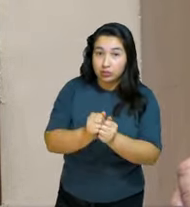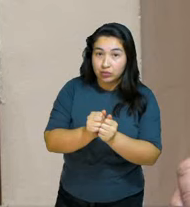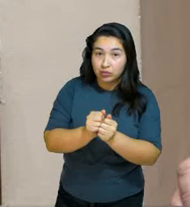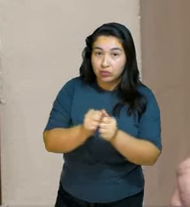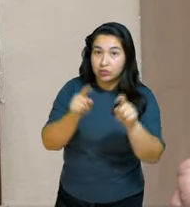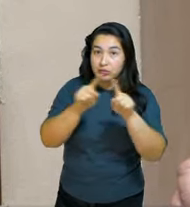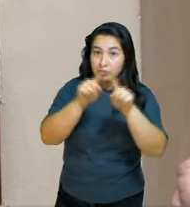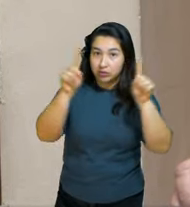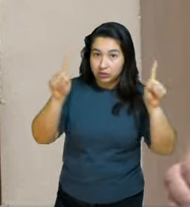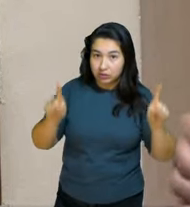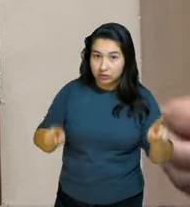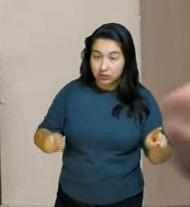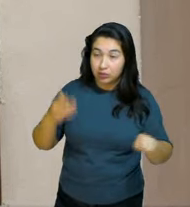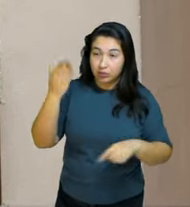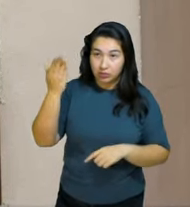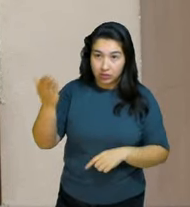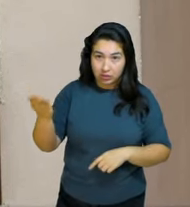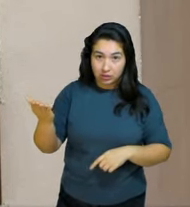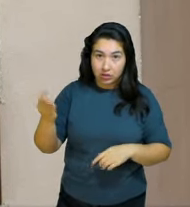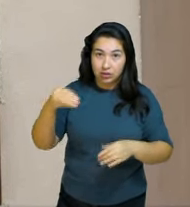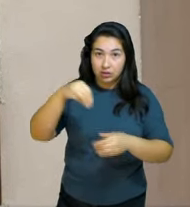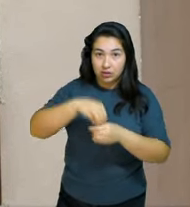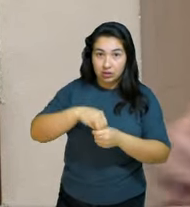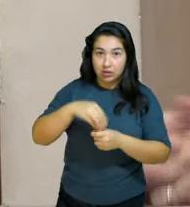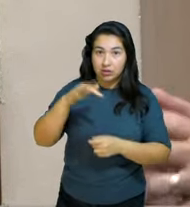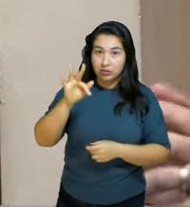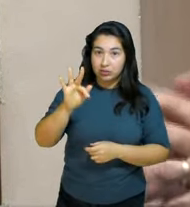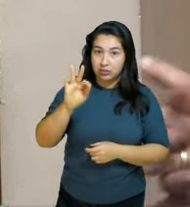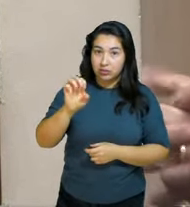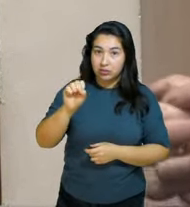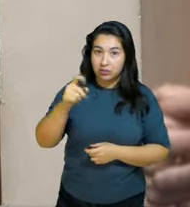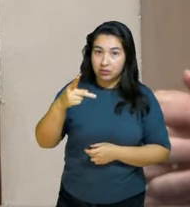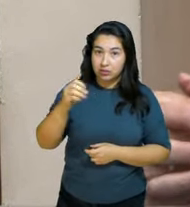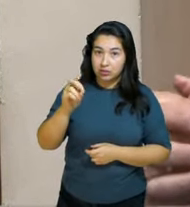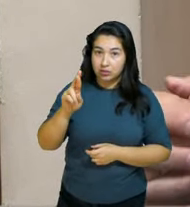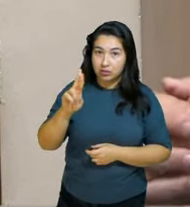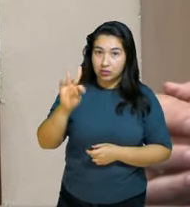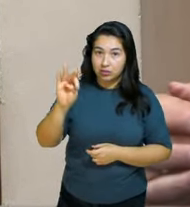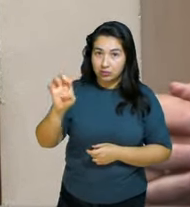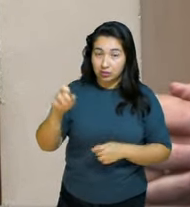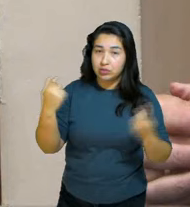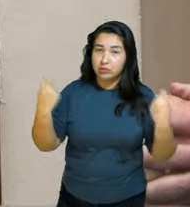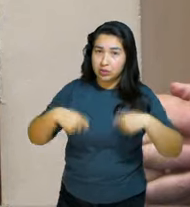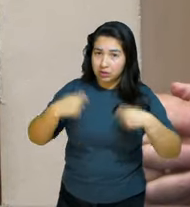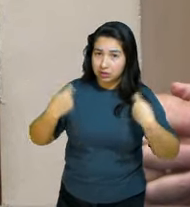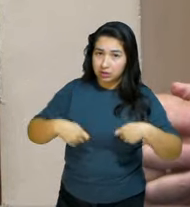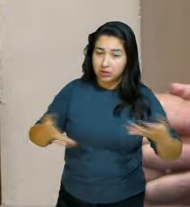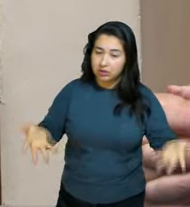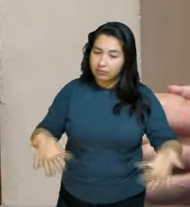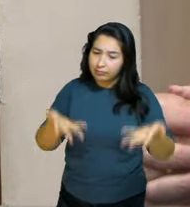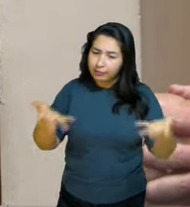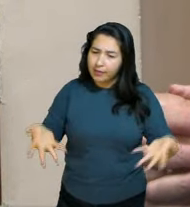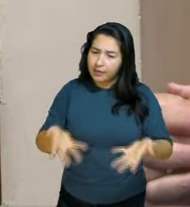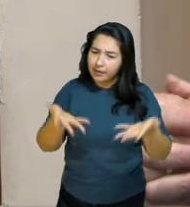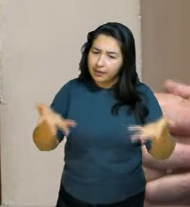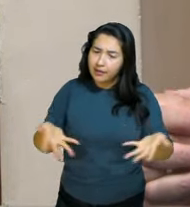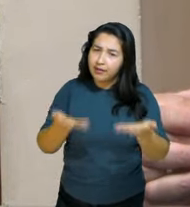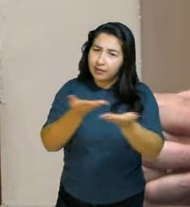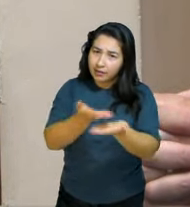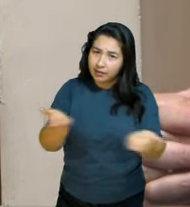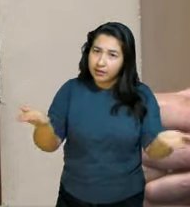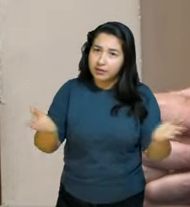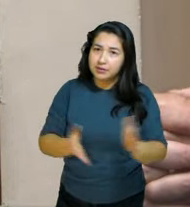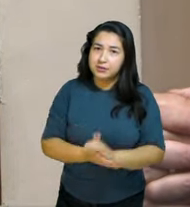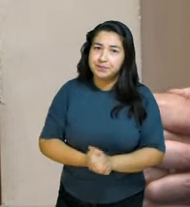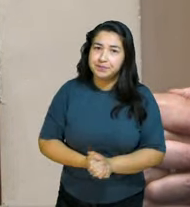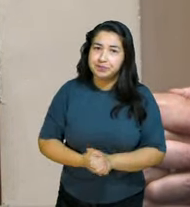com os servidores de carreira, para que haja também um estímulo para eles. O senhor sabe disso, que eu já venho conversando com o senhor, tá? Porque também